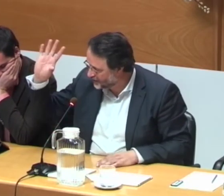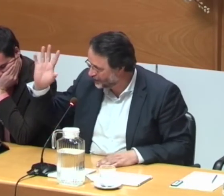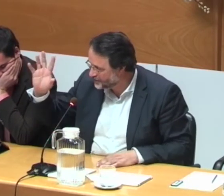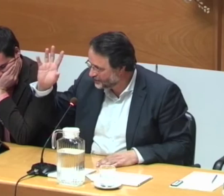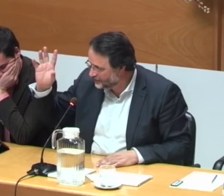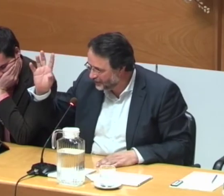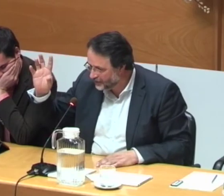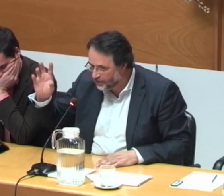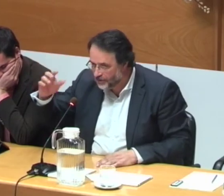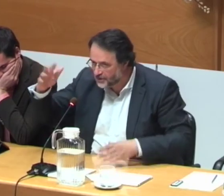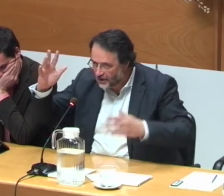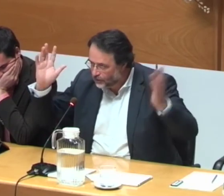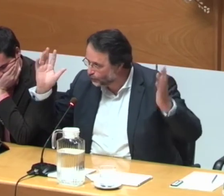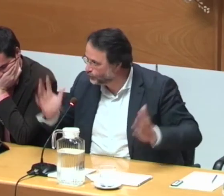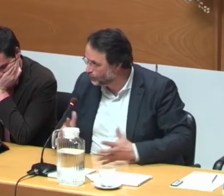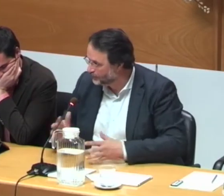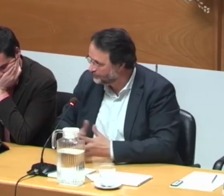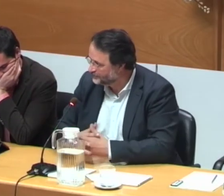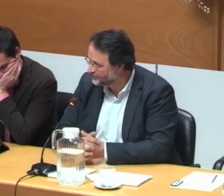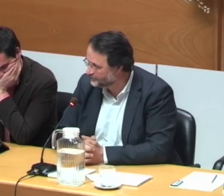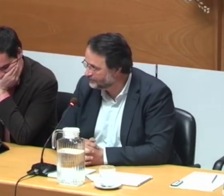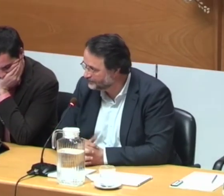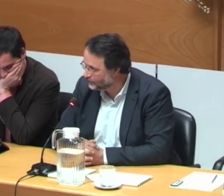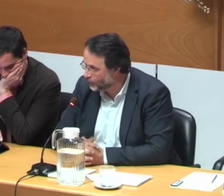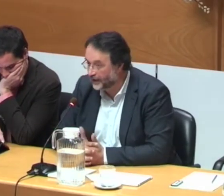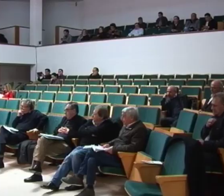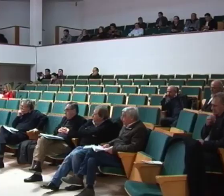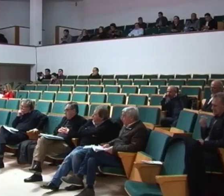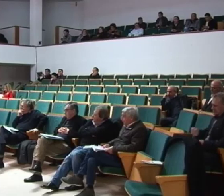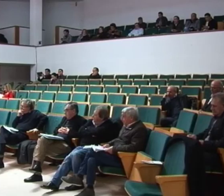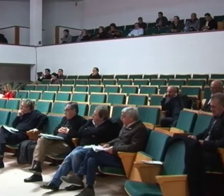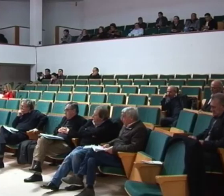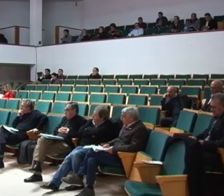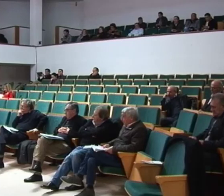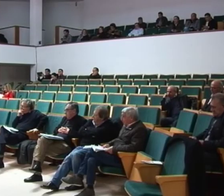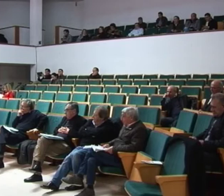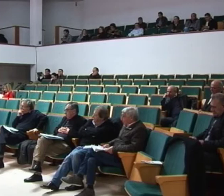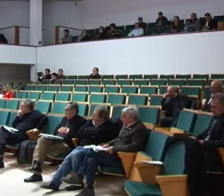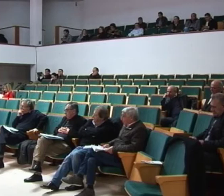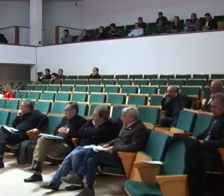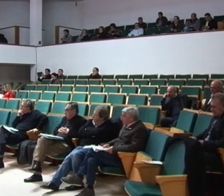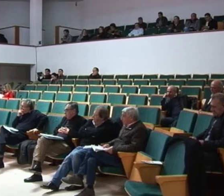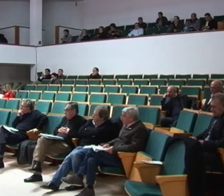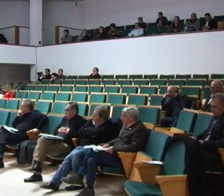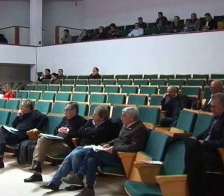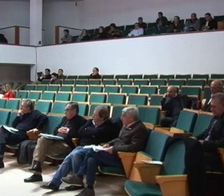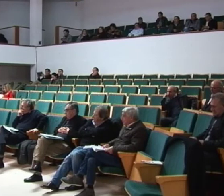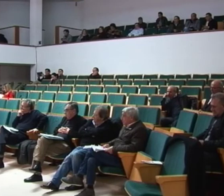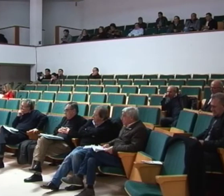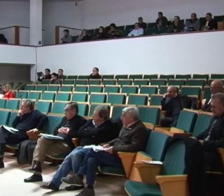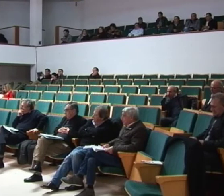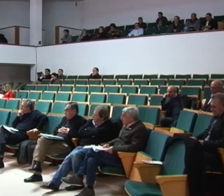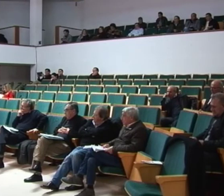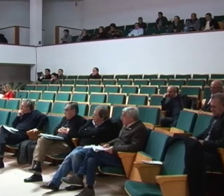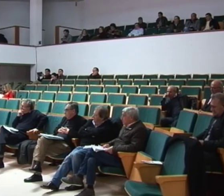está isso em causa ok mas no futuro porque é que não há de ser o agrupamento não é a